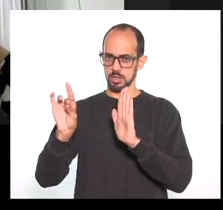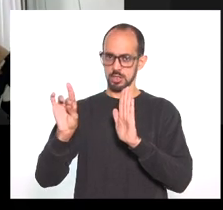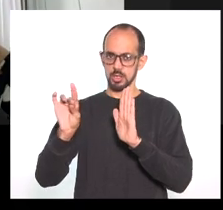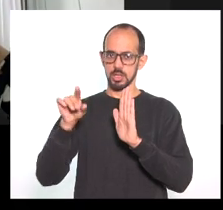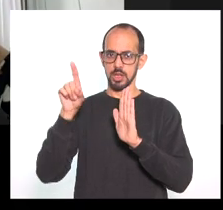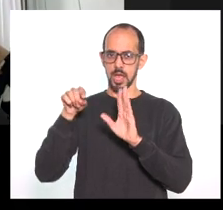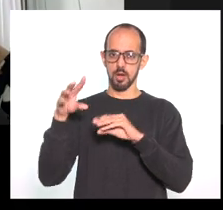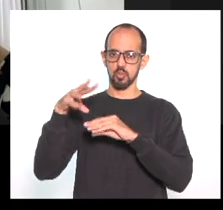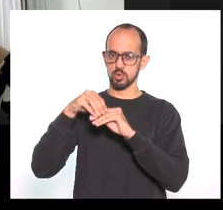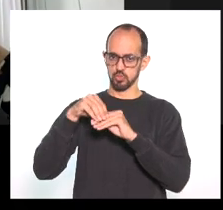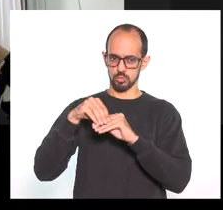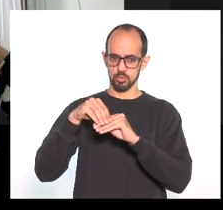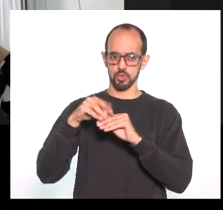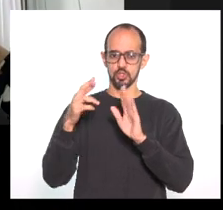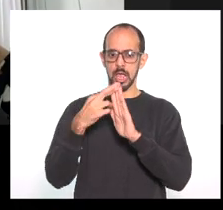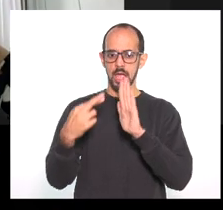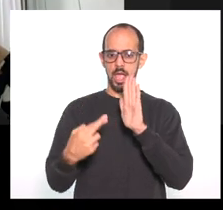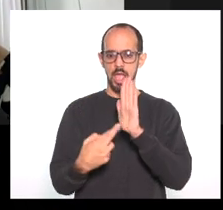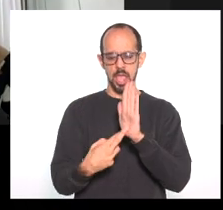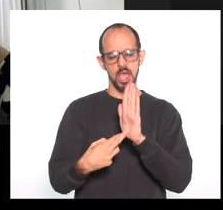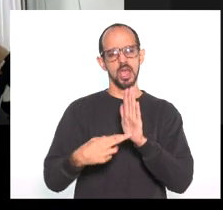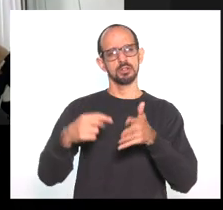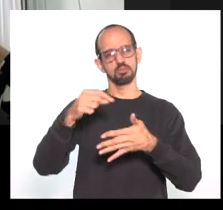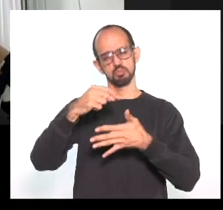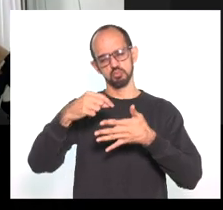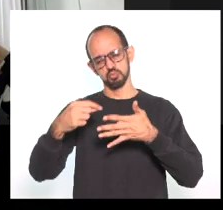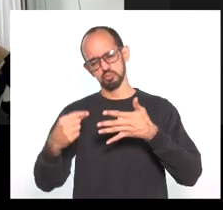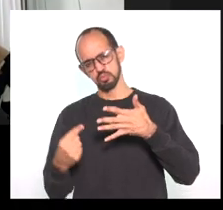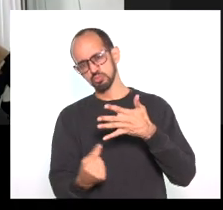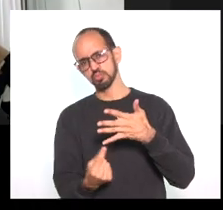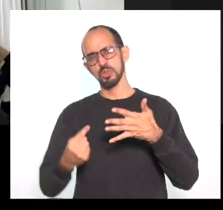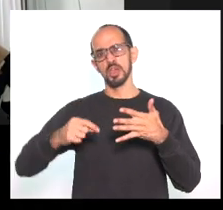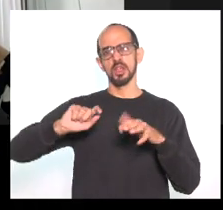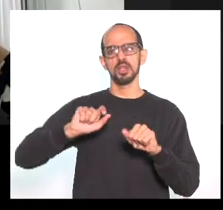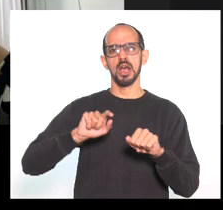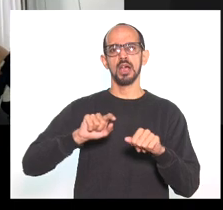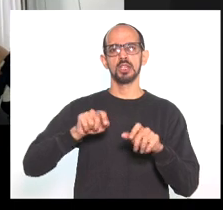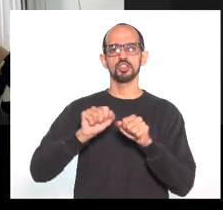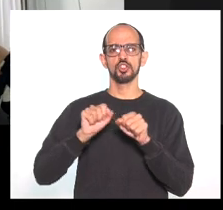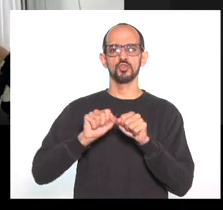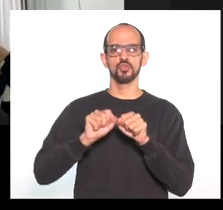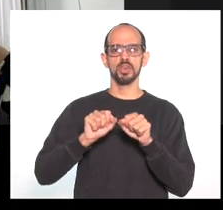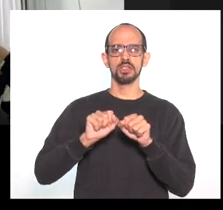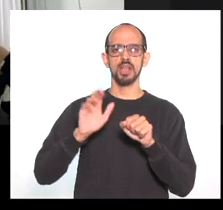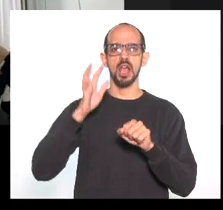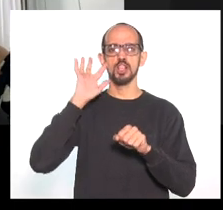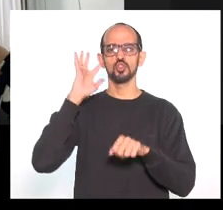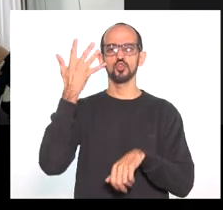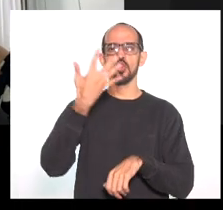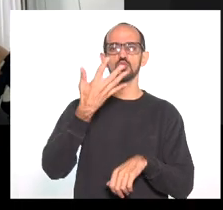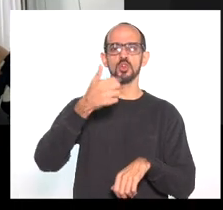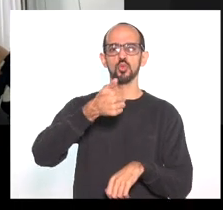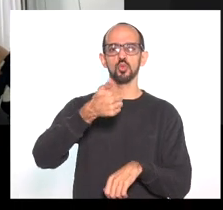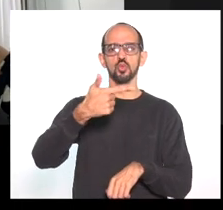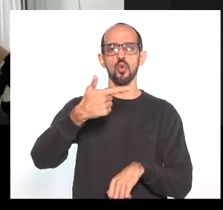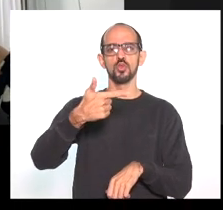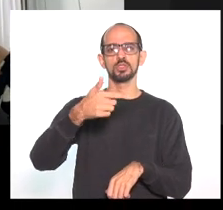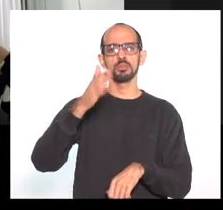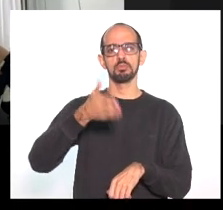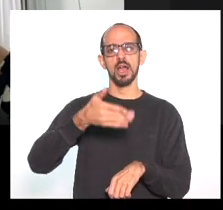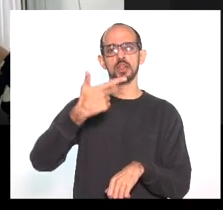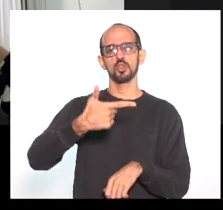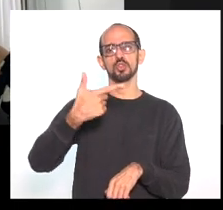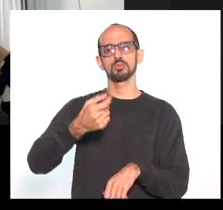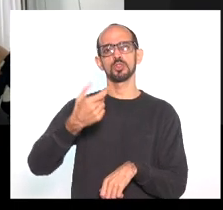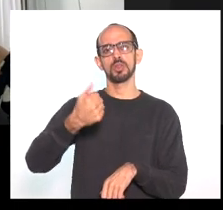de regras, inclusive detalhamento que nós fizemos da resolução 12 de 2014, que é a resolução